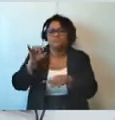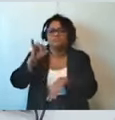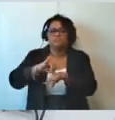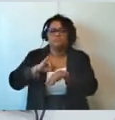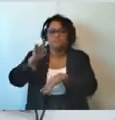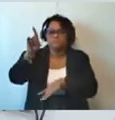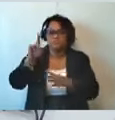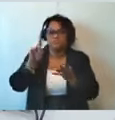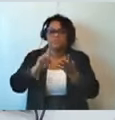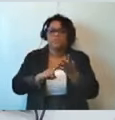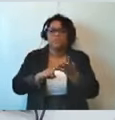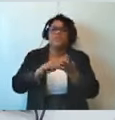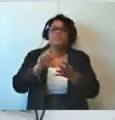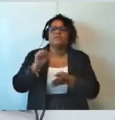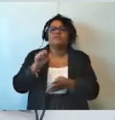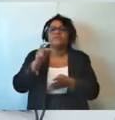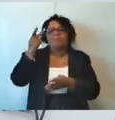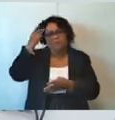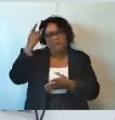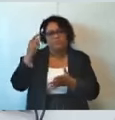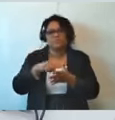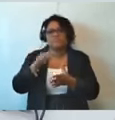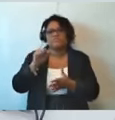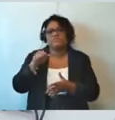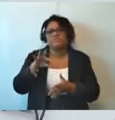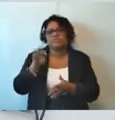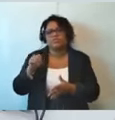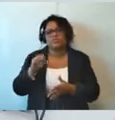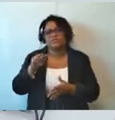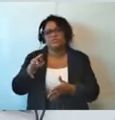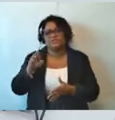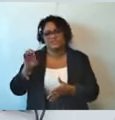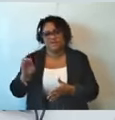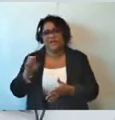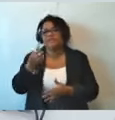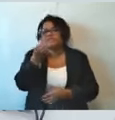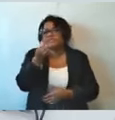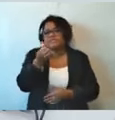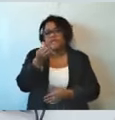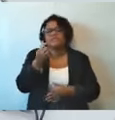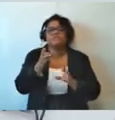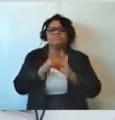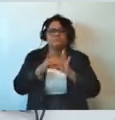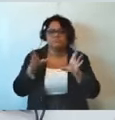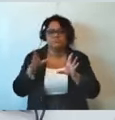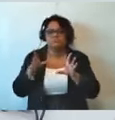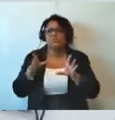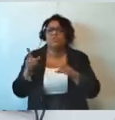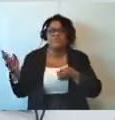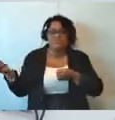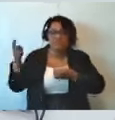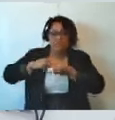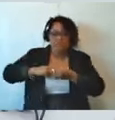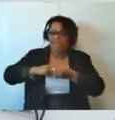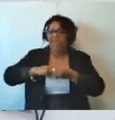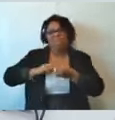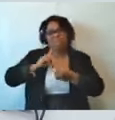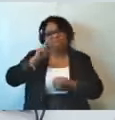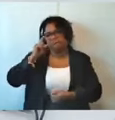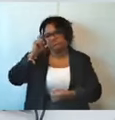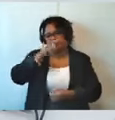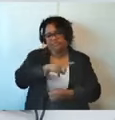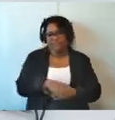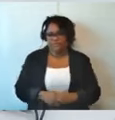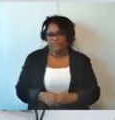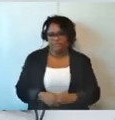que eles deram autorização. Já tem 6 cidades, é muito difícil voltar atrás. Acho muito difícil. Então, a gente